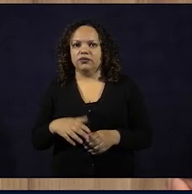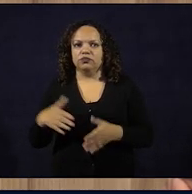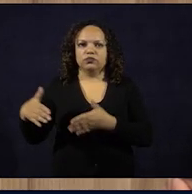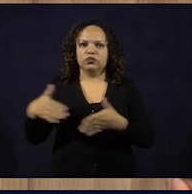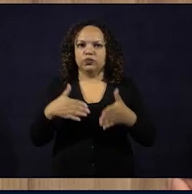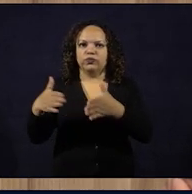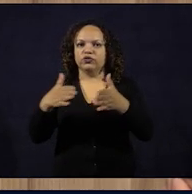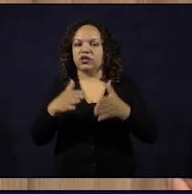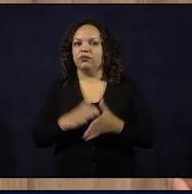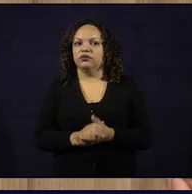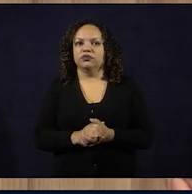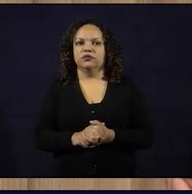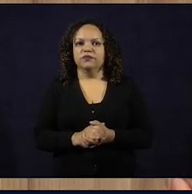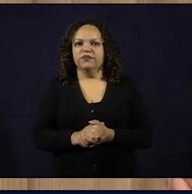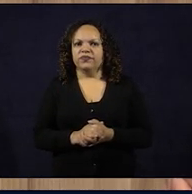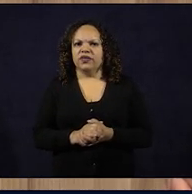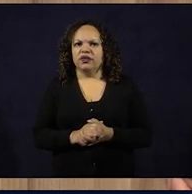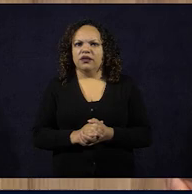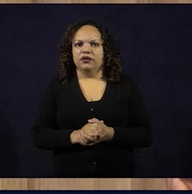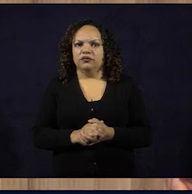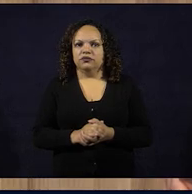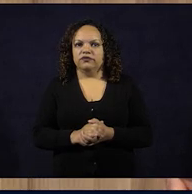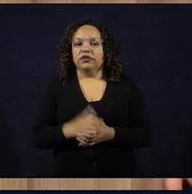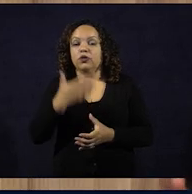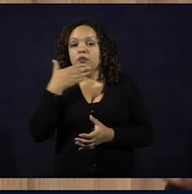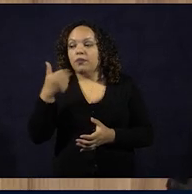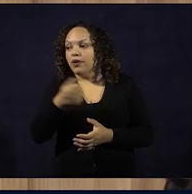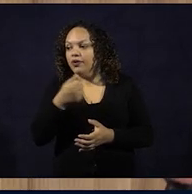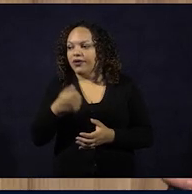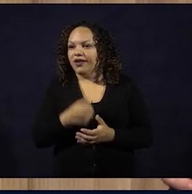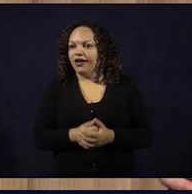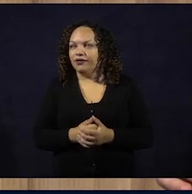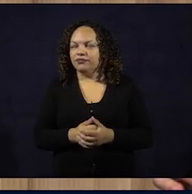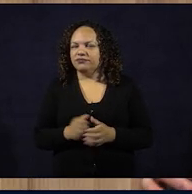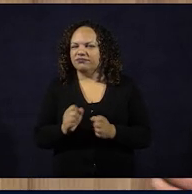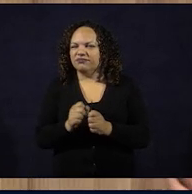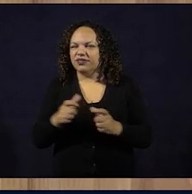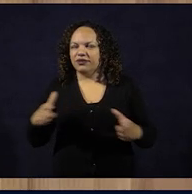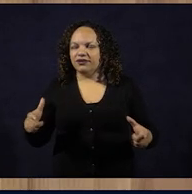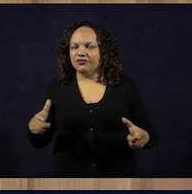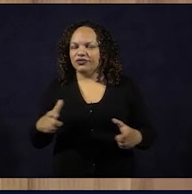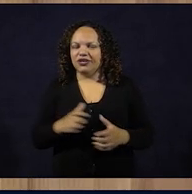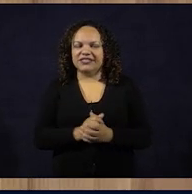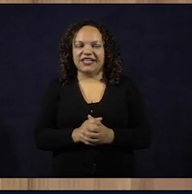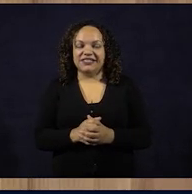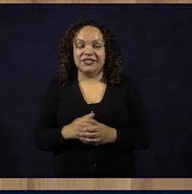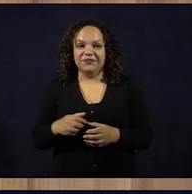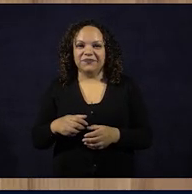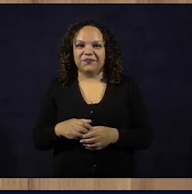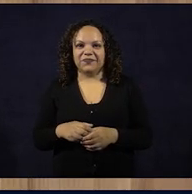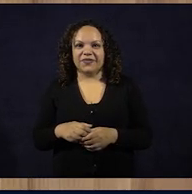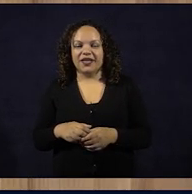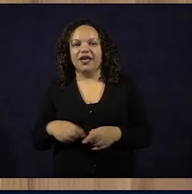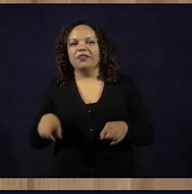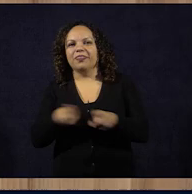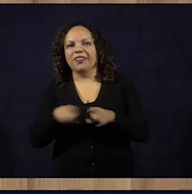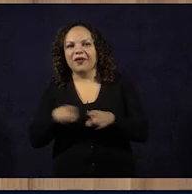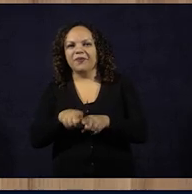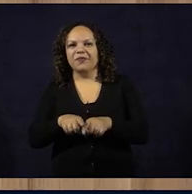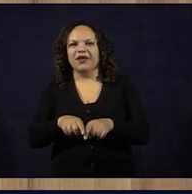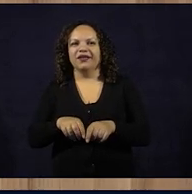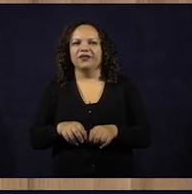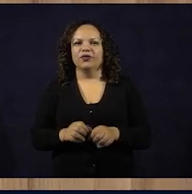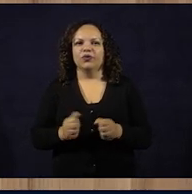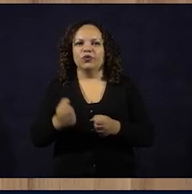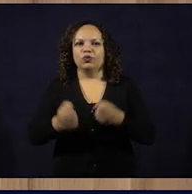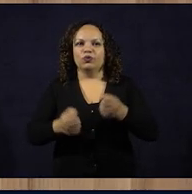para ver também vai ter uma melhoria muito grande rastreabilidade inclusive no trator por exemplo